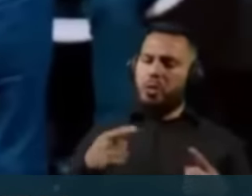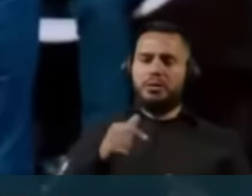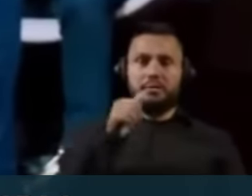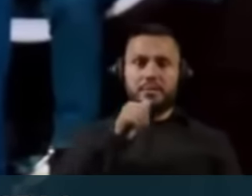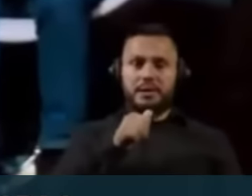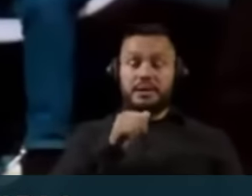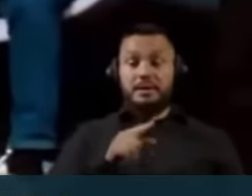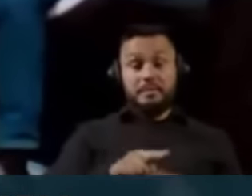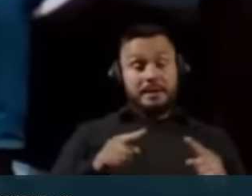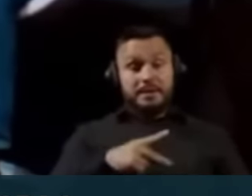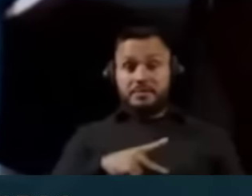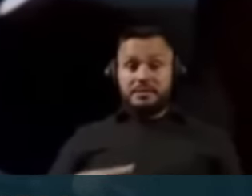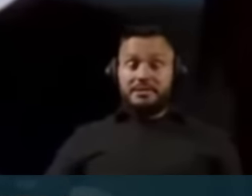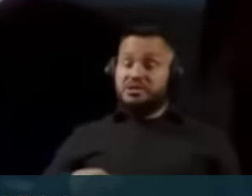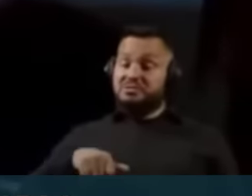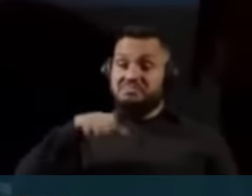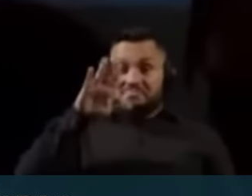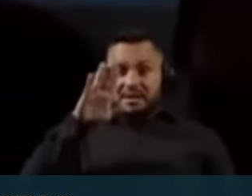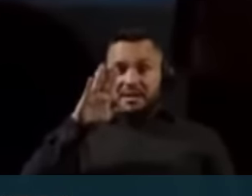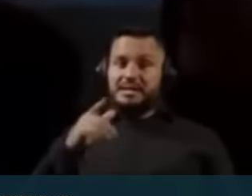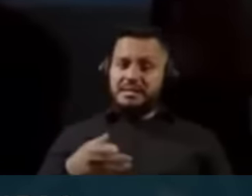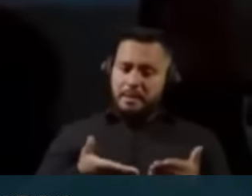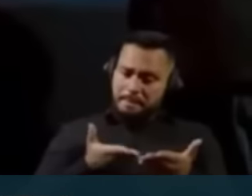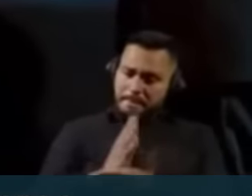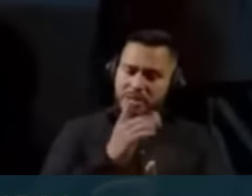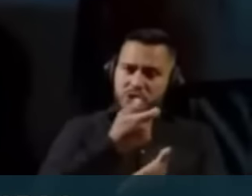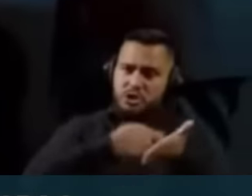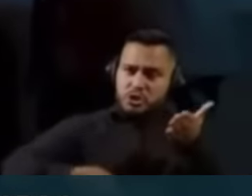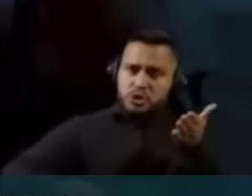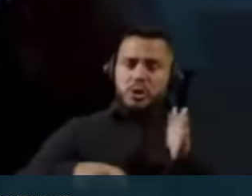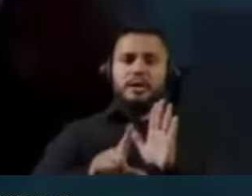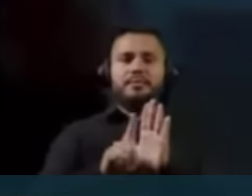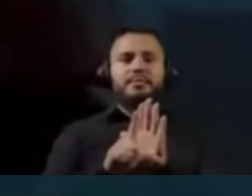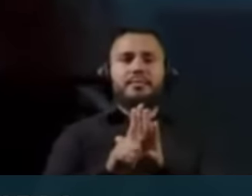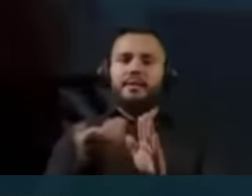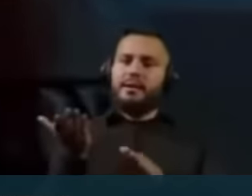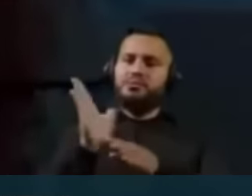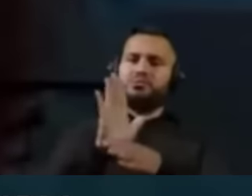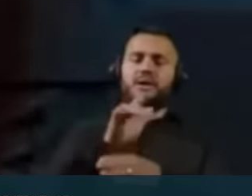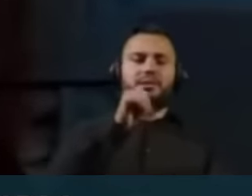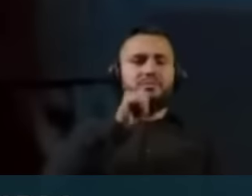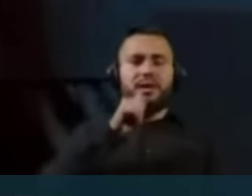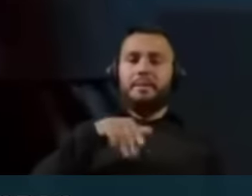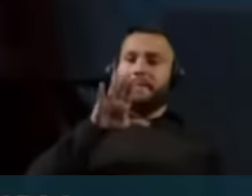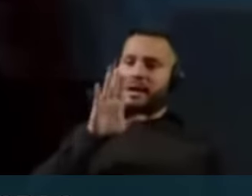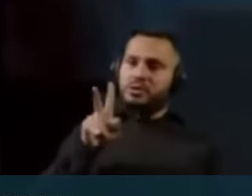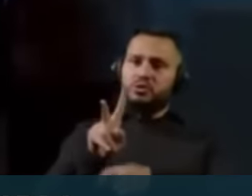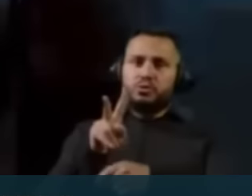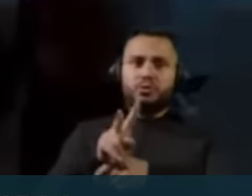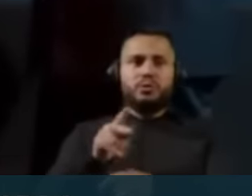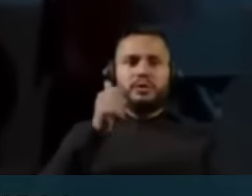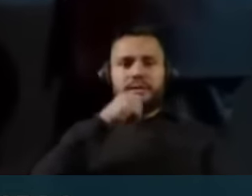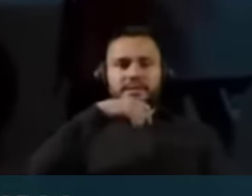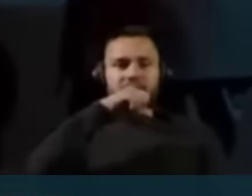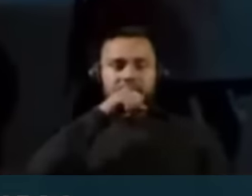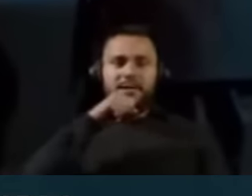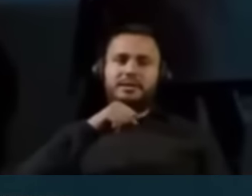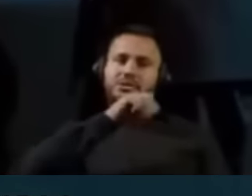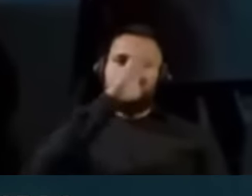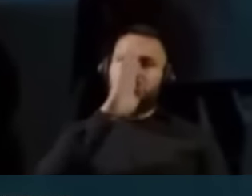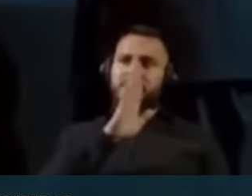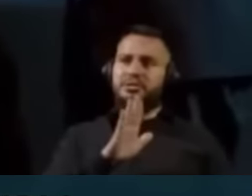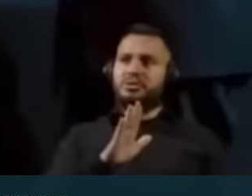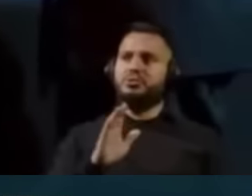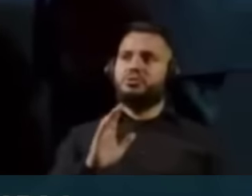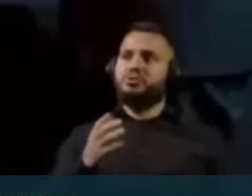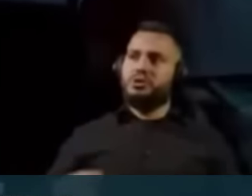que mais sancionou lei para as mulheres, foi o presidente que mais cuidou das mamães do nosso Brasil, e já chegou